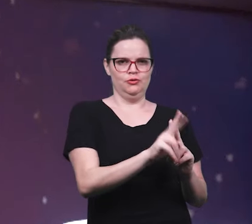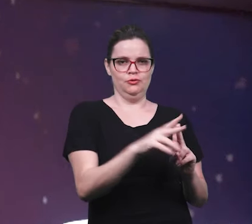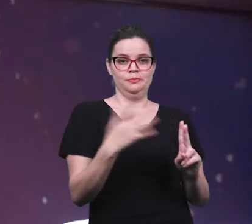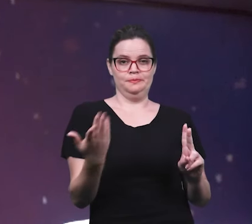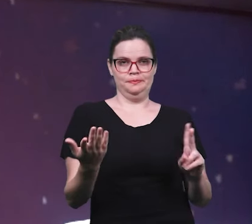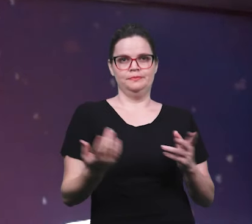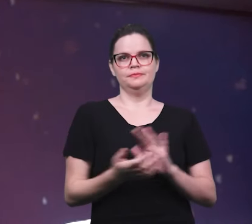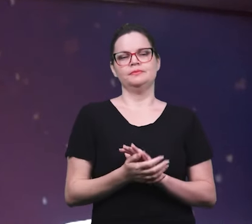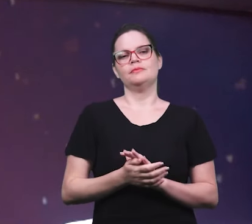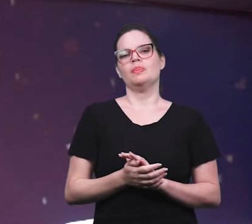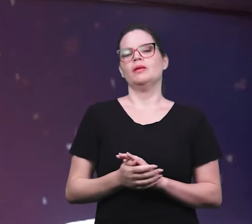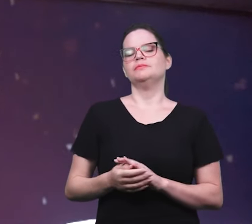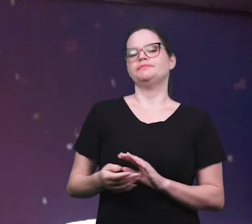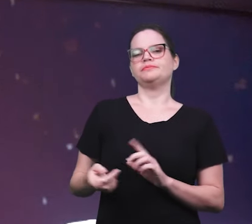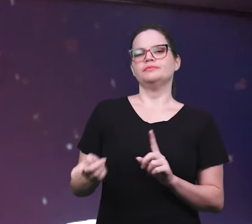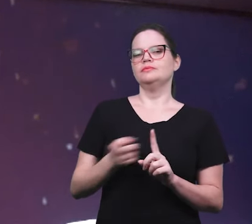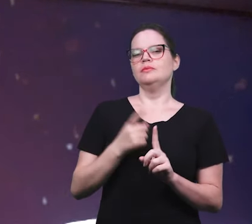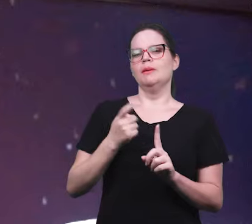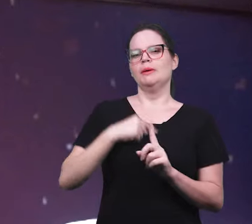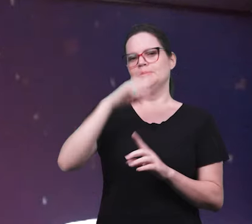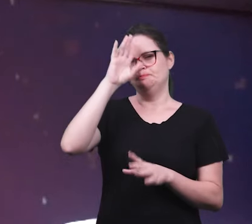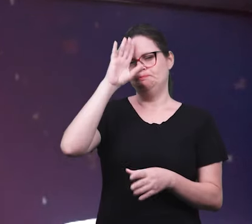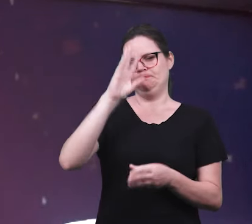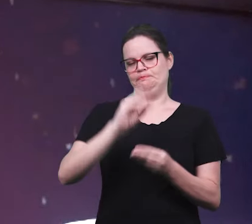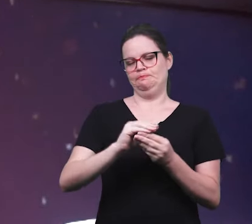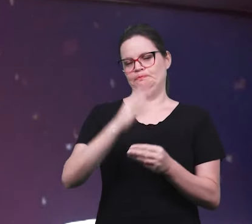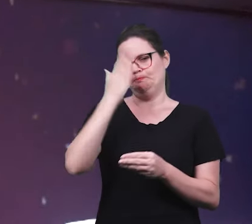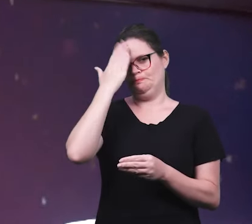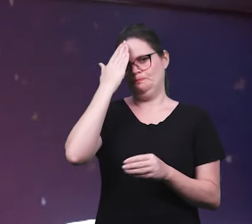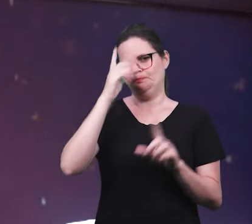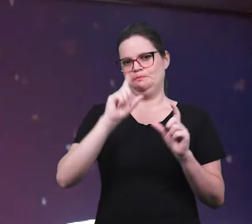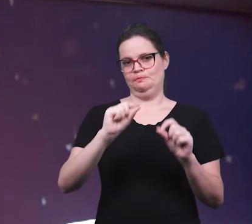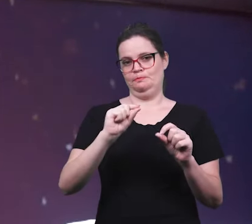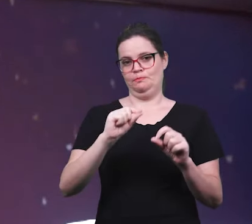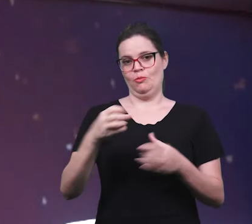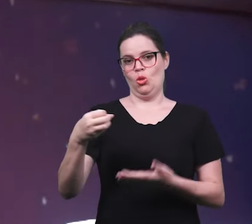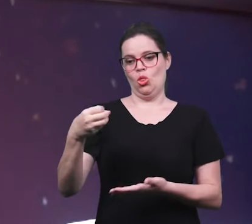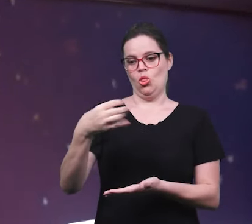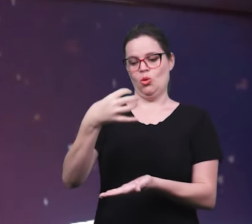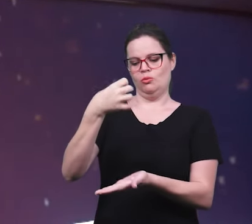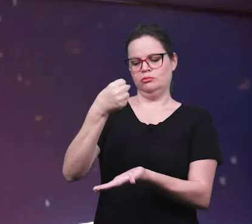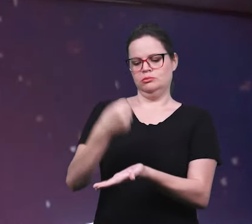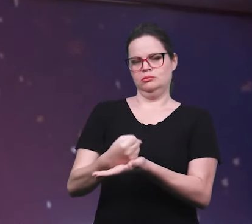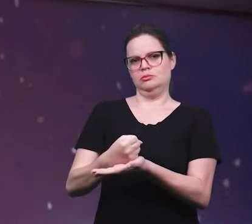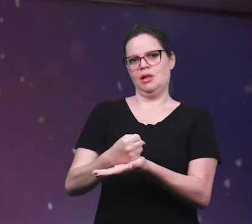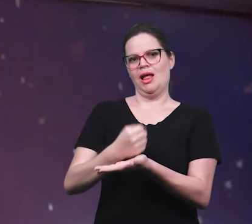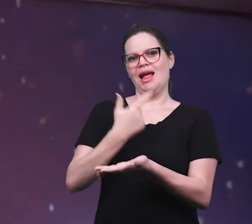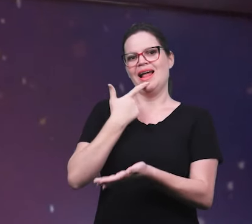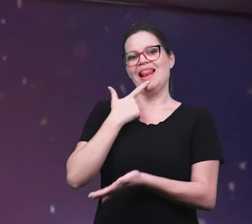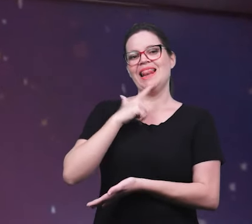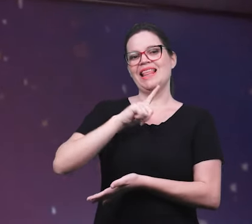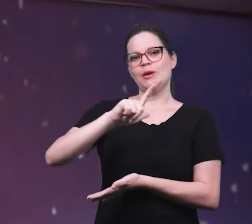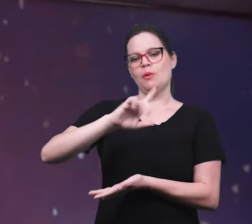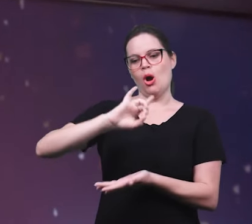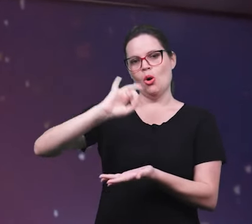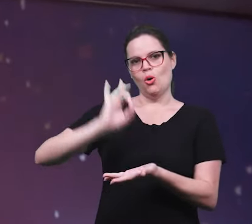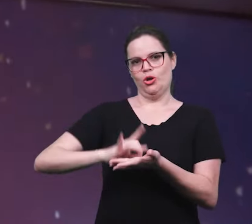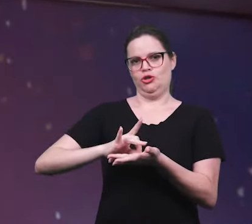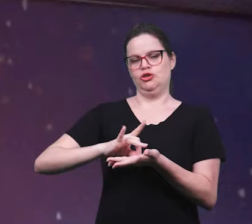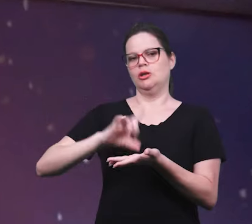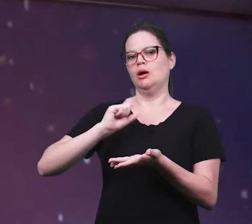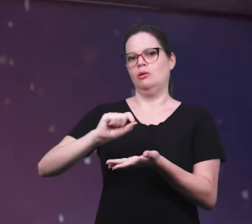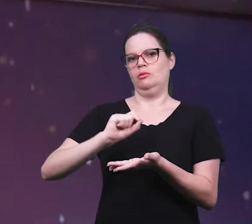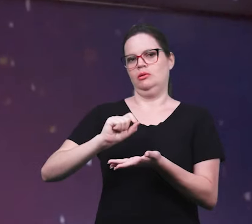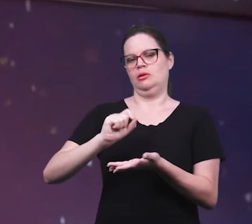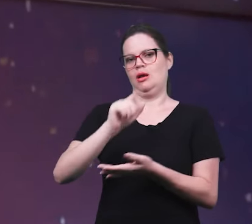compreender isso, é primeiro importante a gente entender que o Novo Testamento ele foi escrito originalmente no grego